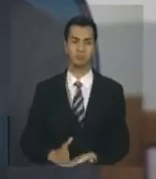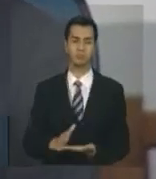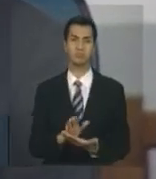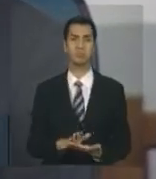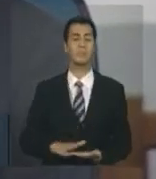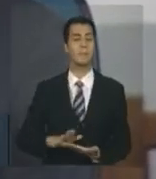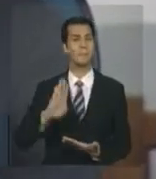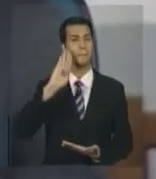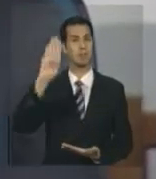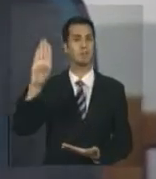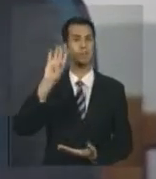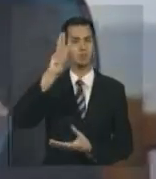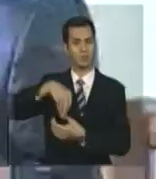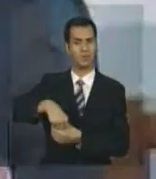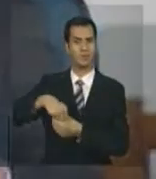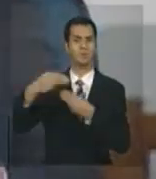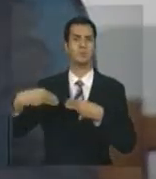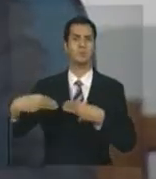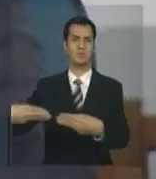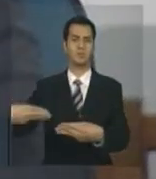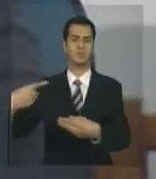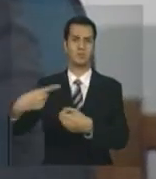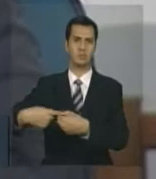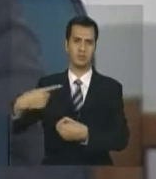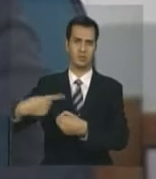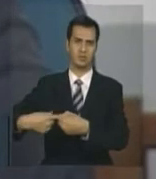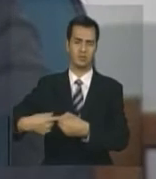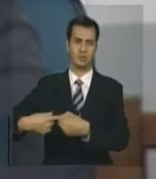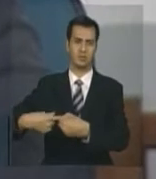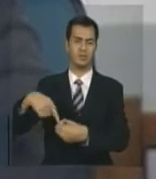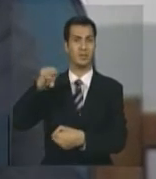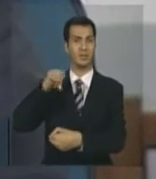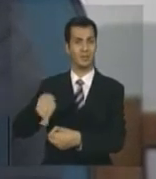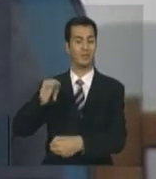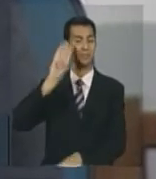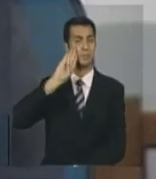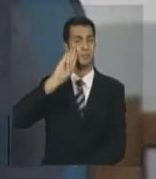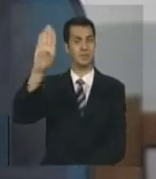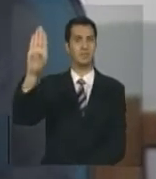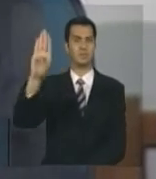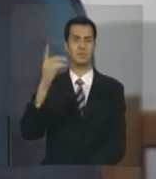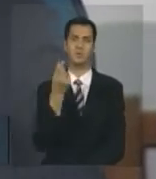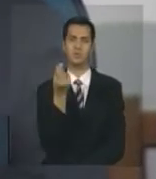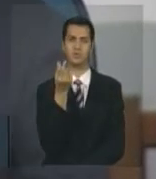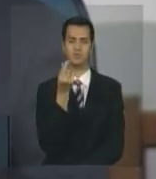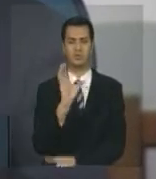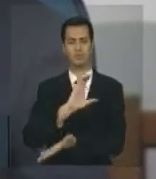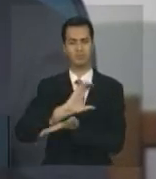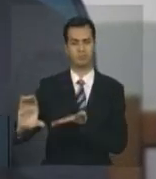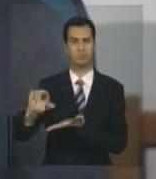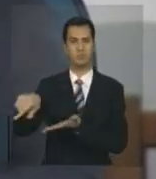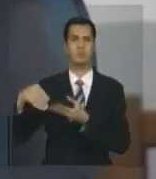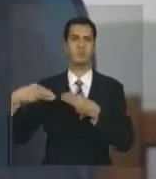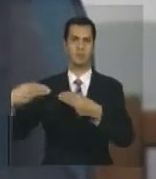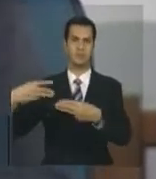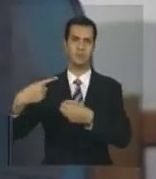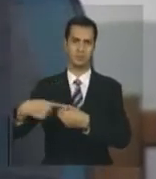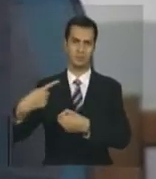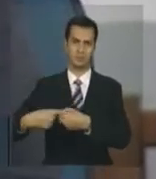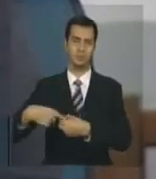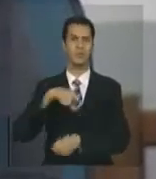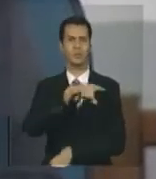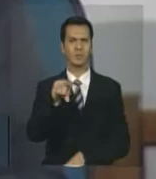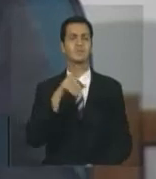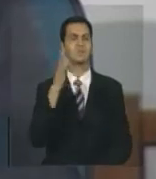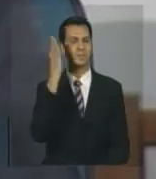das Cidades. É quem lidera a alocação dos recursos de prevenção. Os senhores sabem que a presidenta